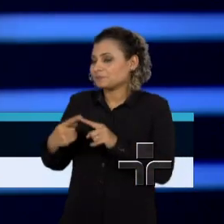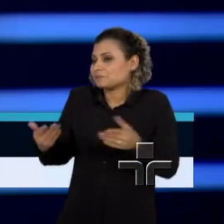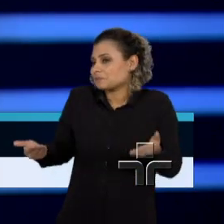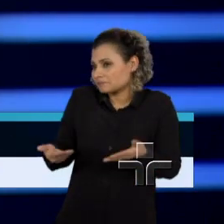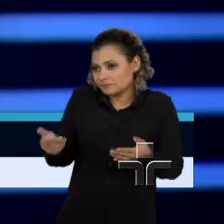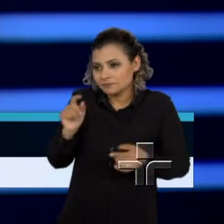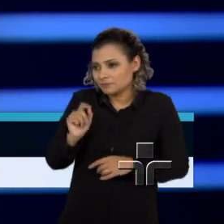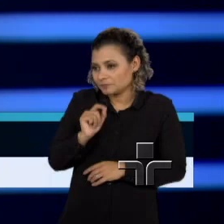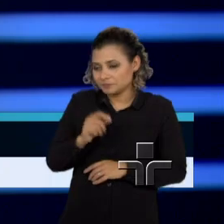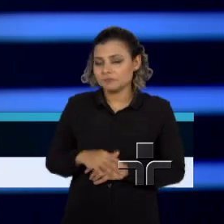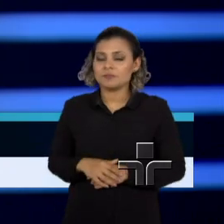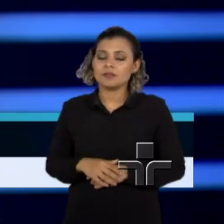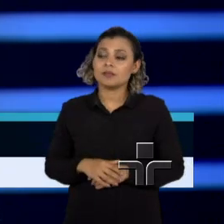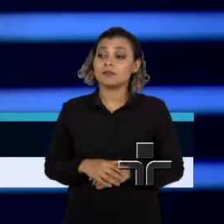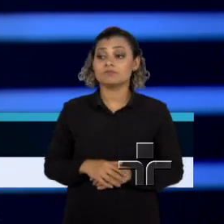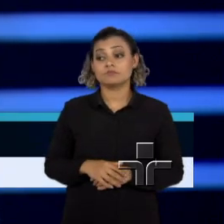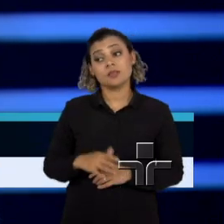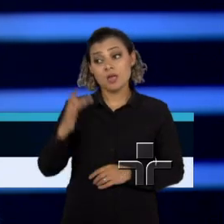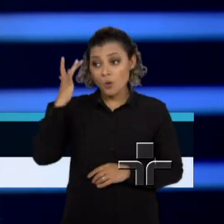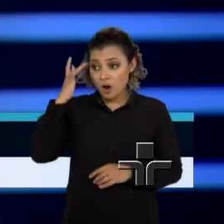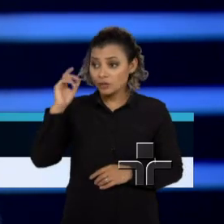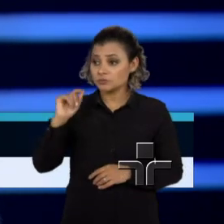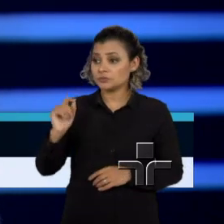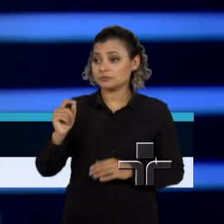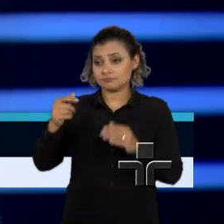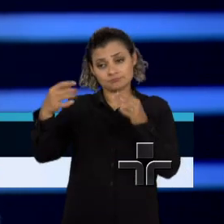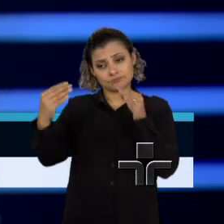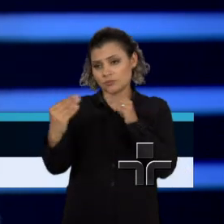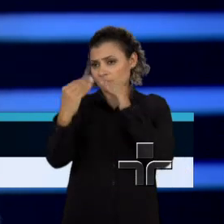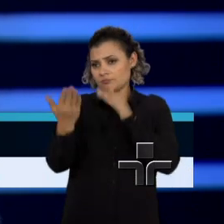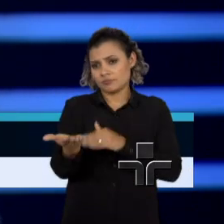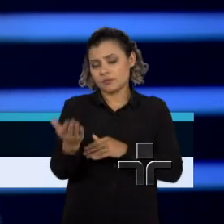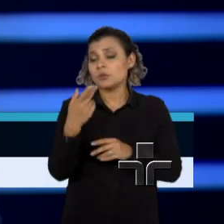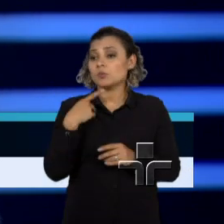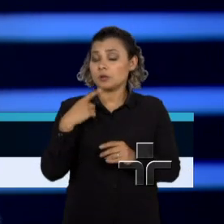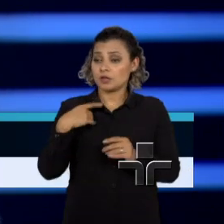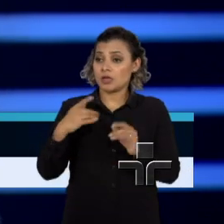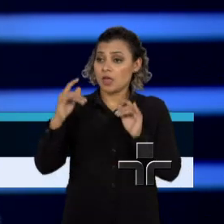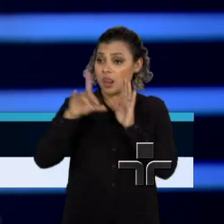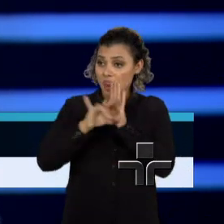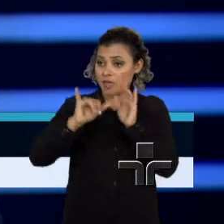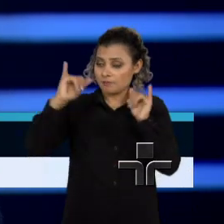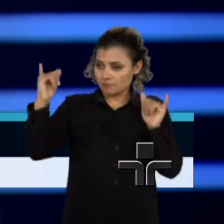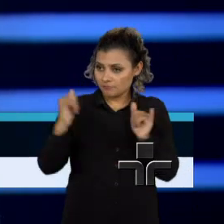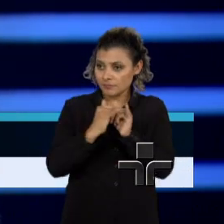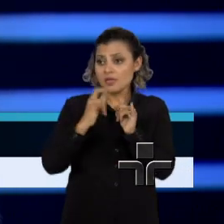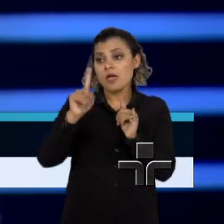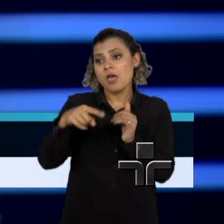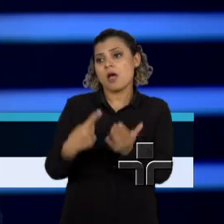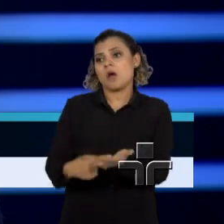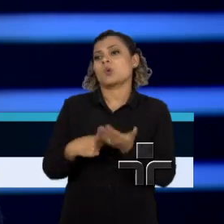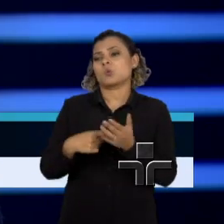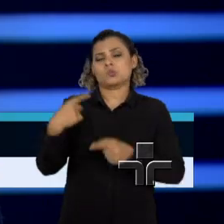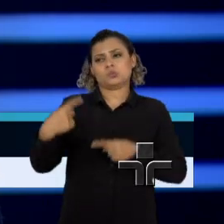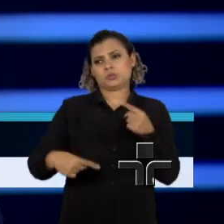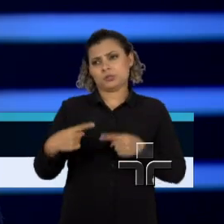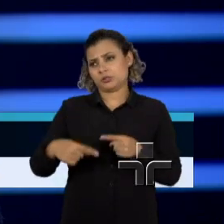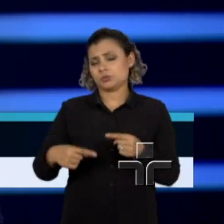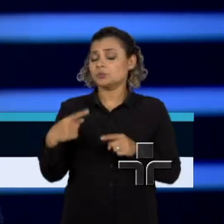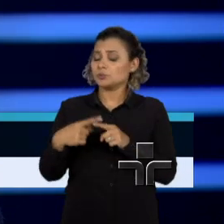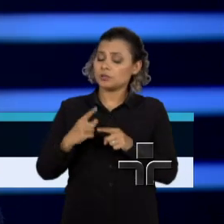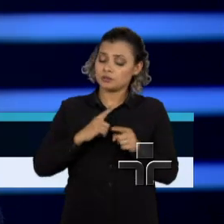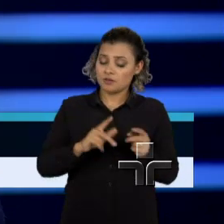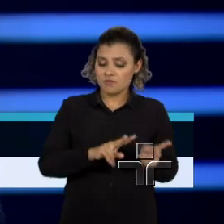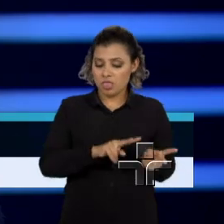acho que o pódio foi no ponto. Na verdade, a lei de anistia foi um grande acordo político, né? De uma